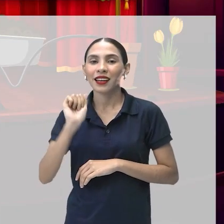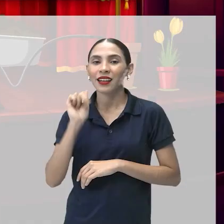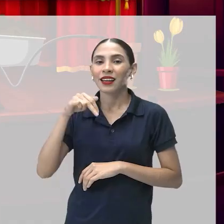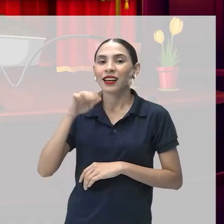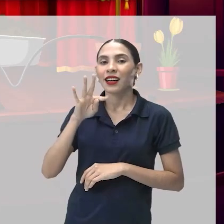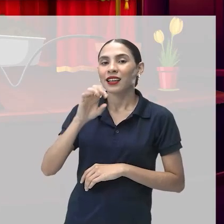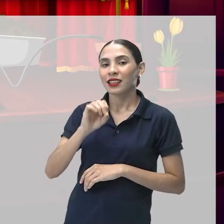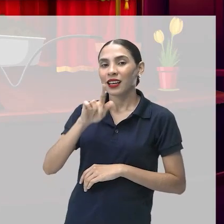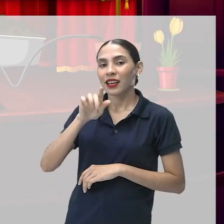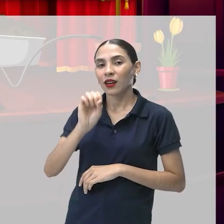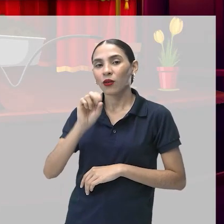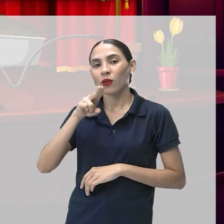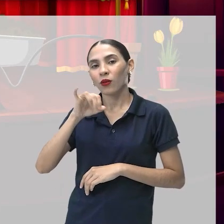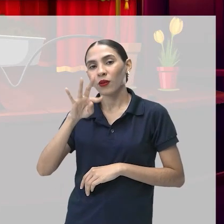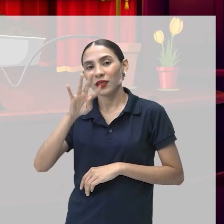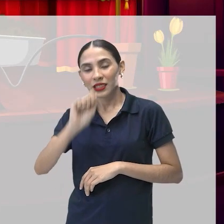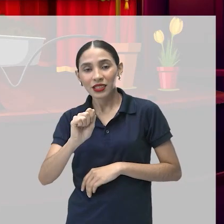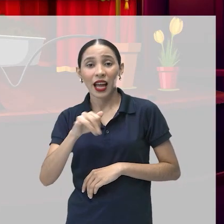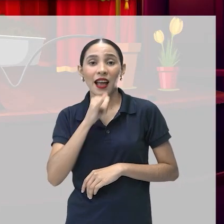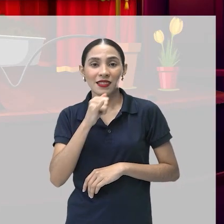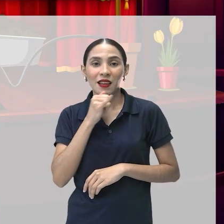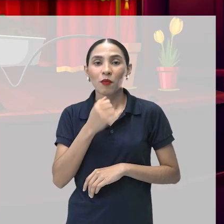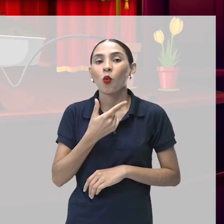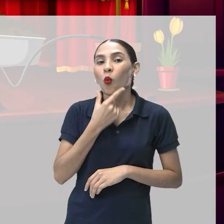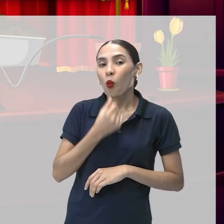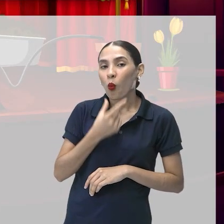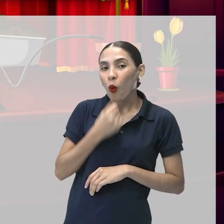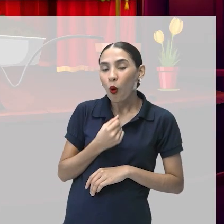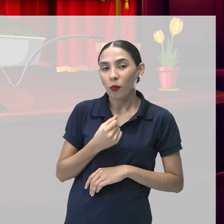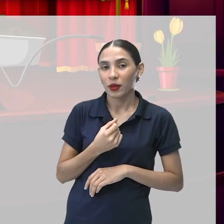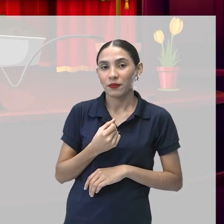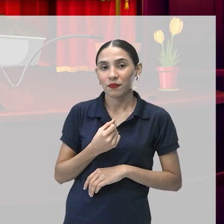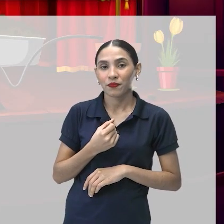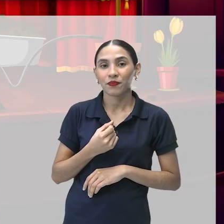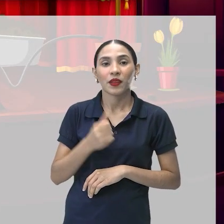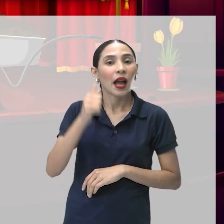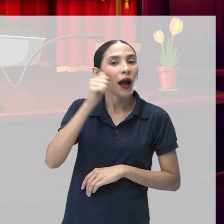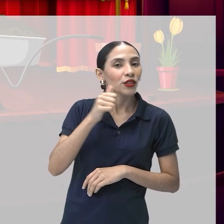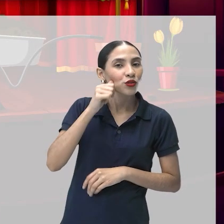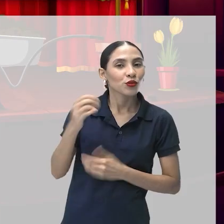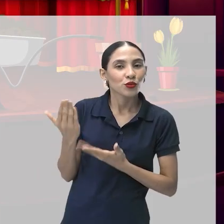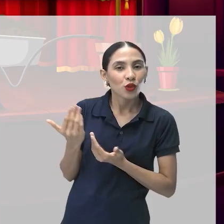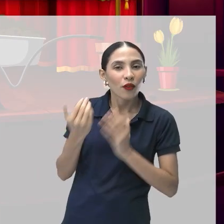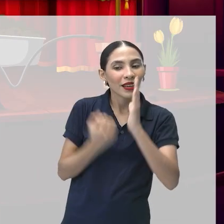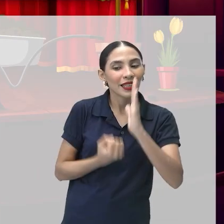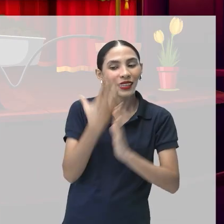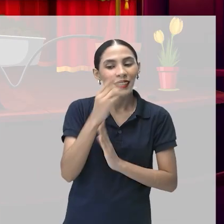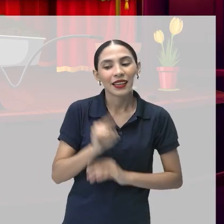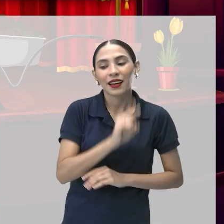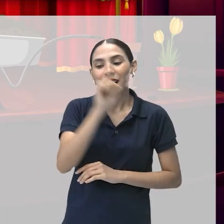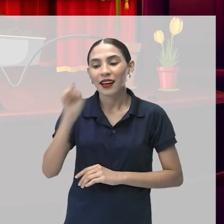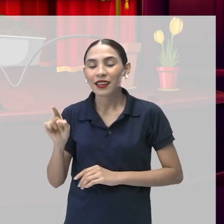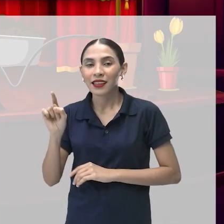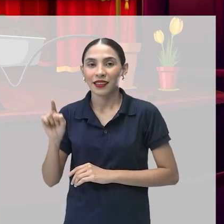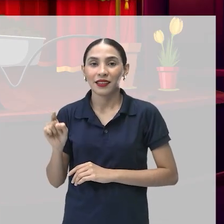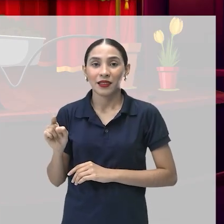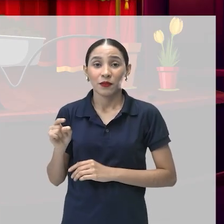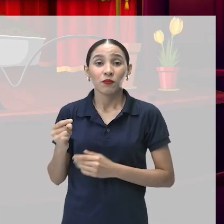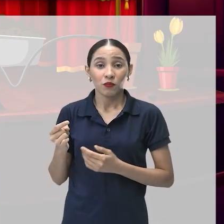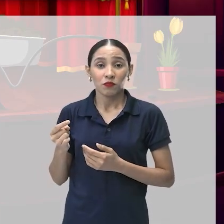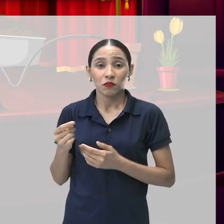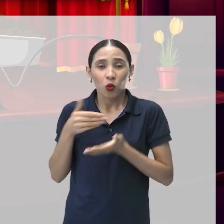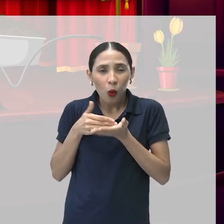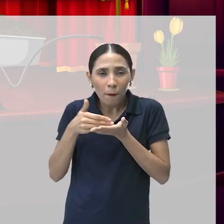antagonista. Quem é o antagonista? O homem, um personagem que a moça tece para lhe fazer companhia. Inicialmente ele